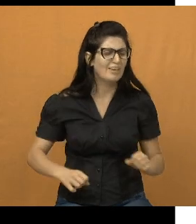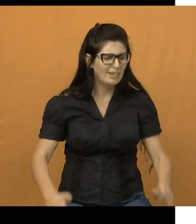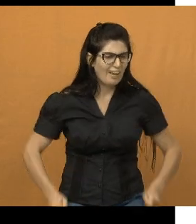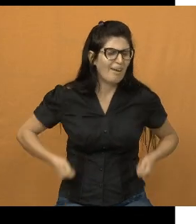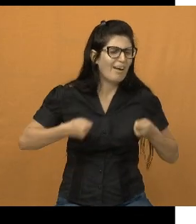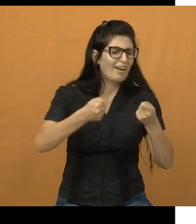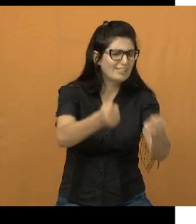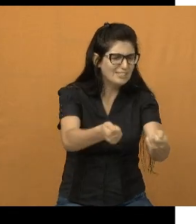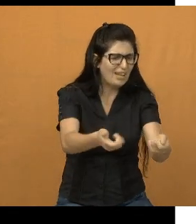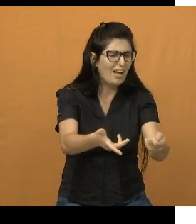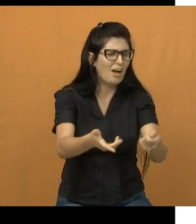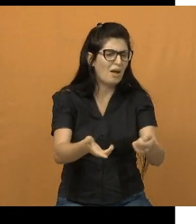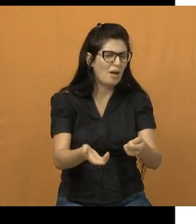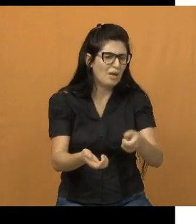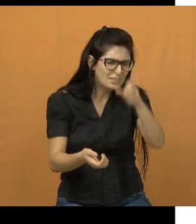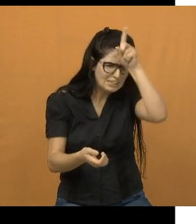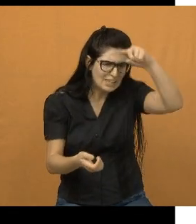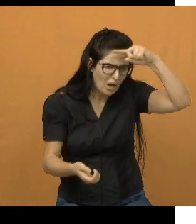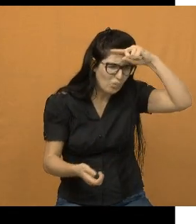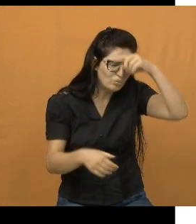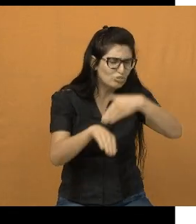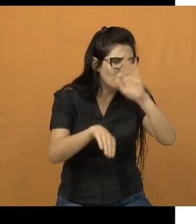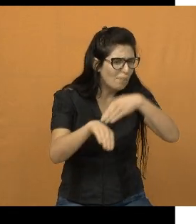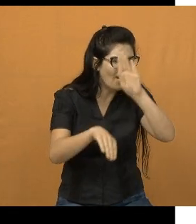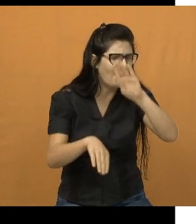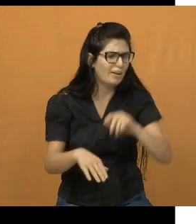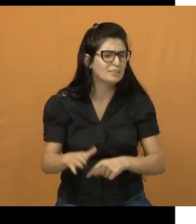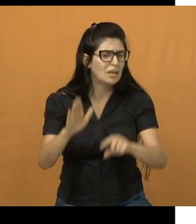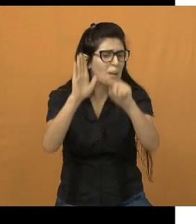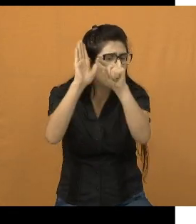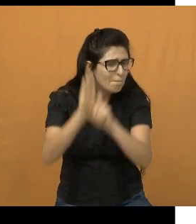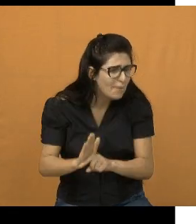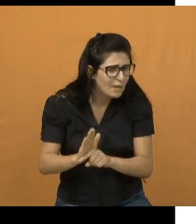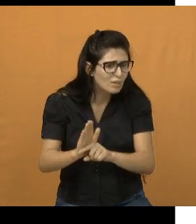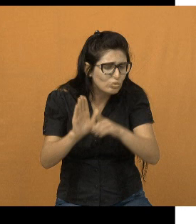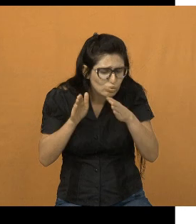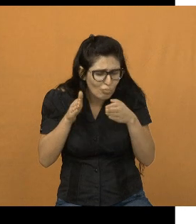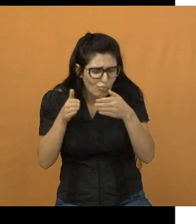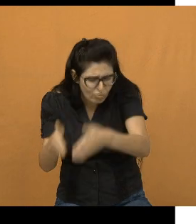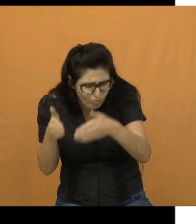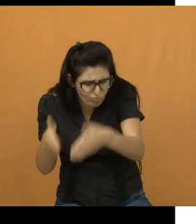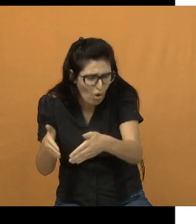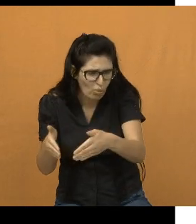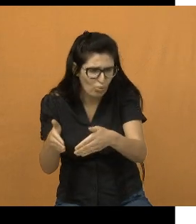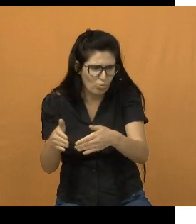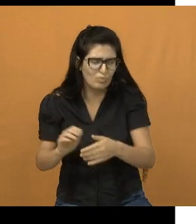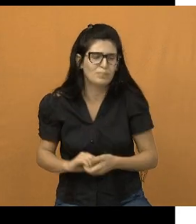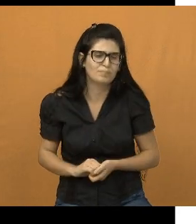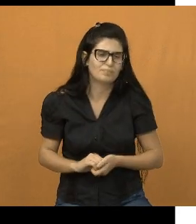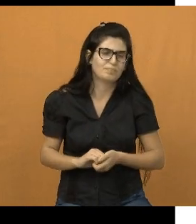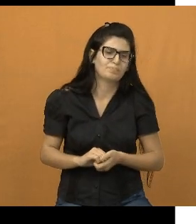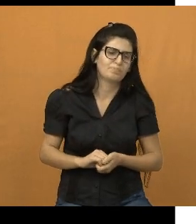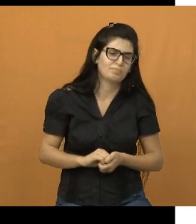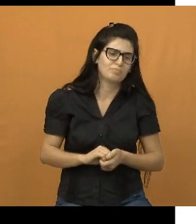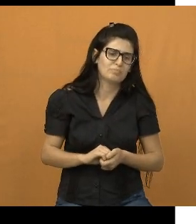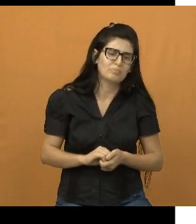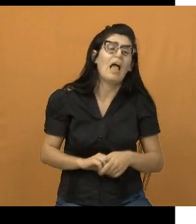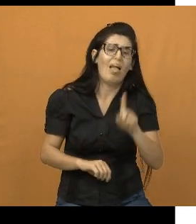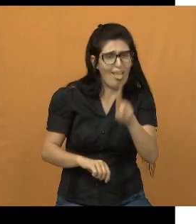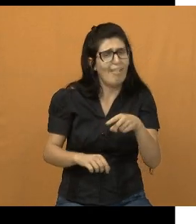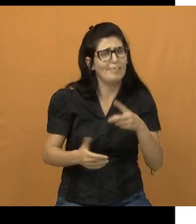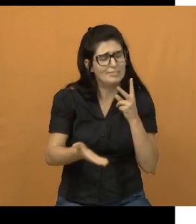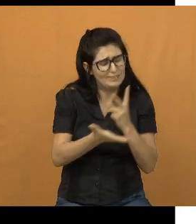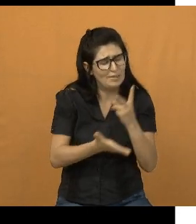com assistência básica e gastar menos com a especialidade. Esse é o nosso grande desafio.